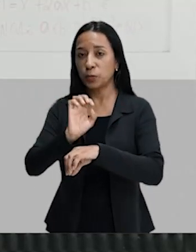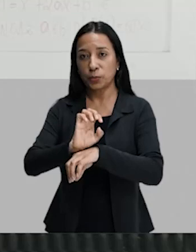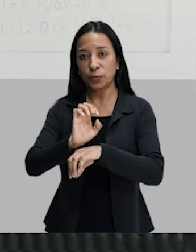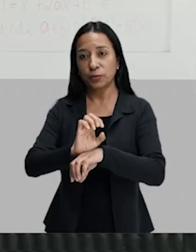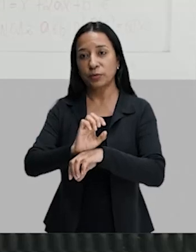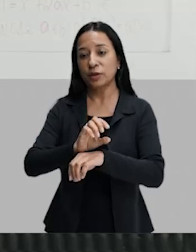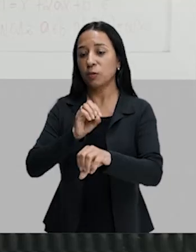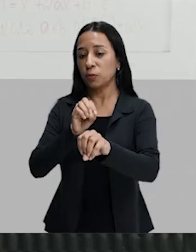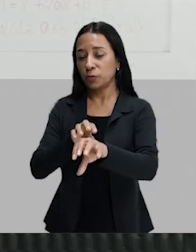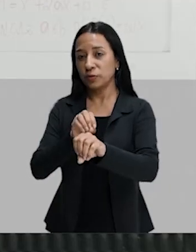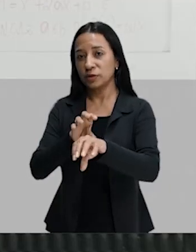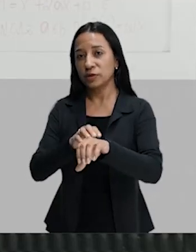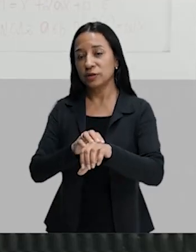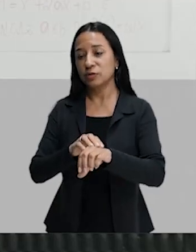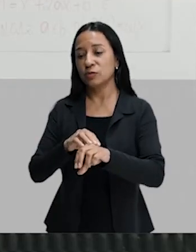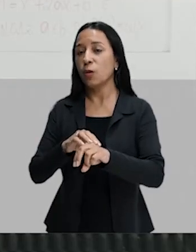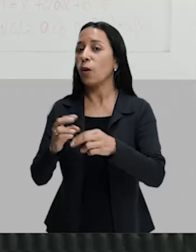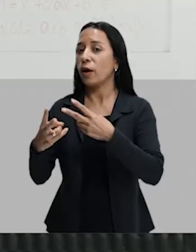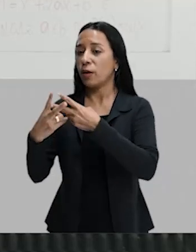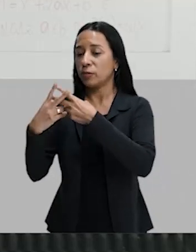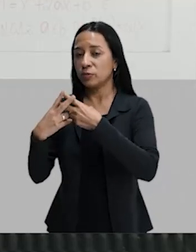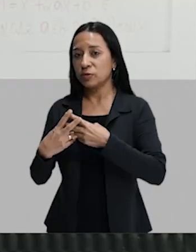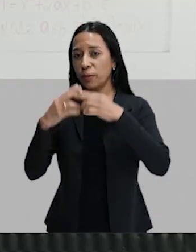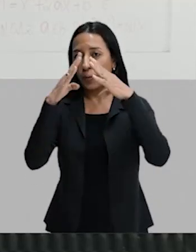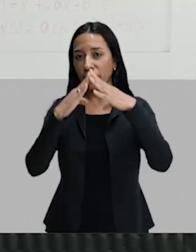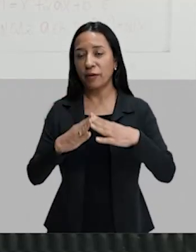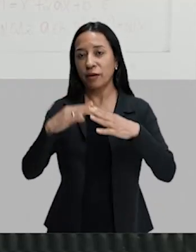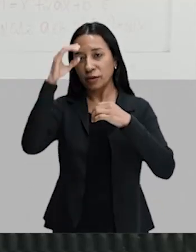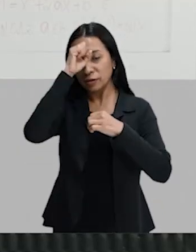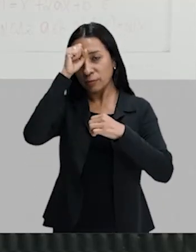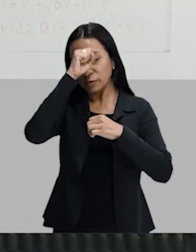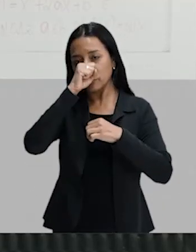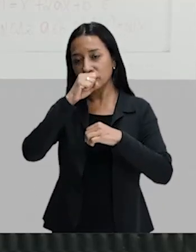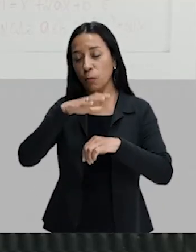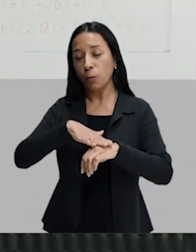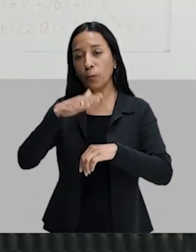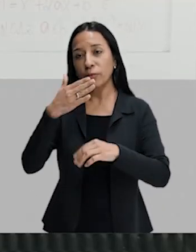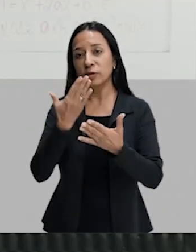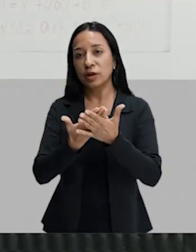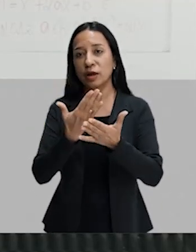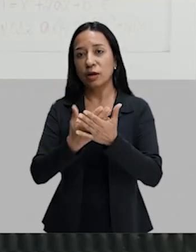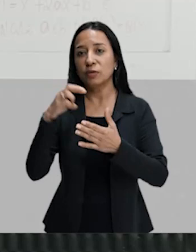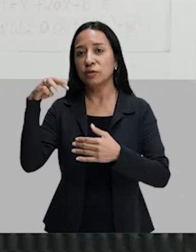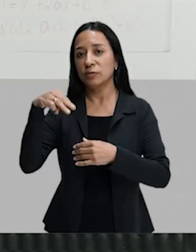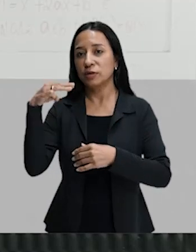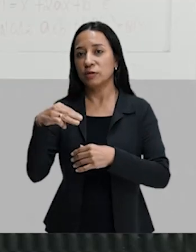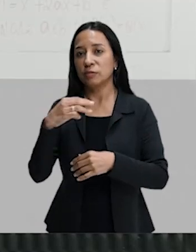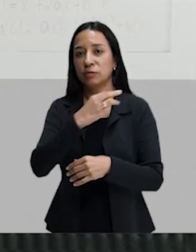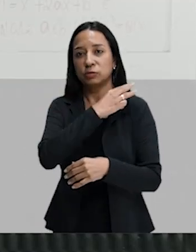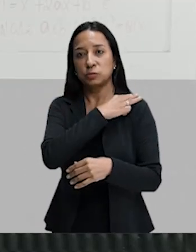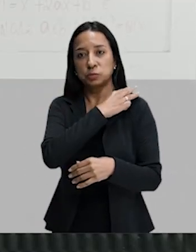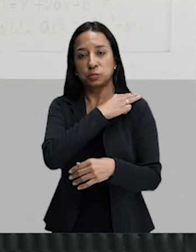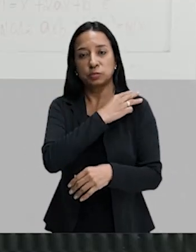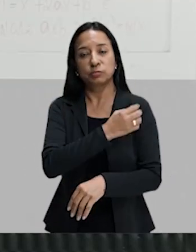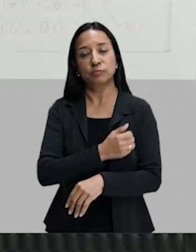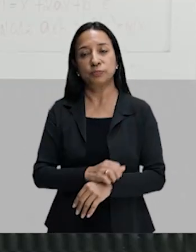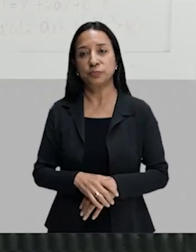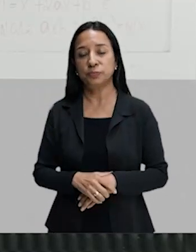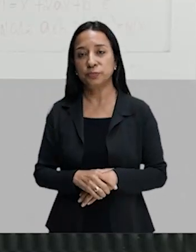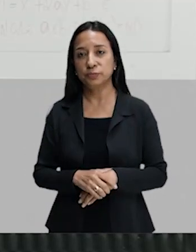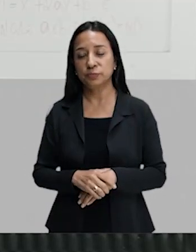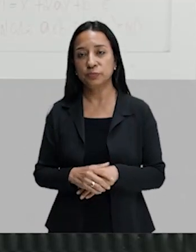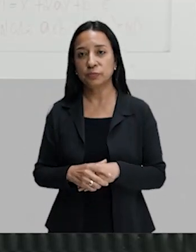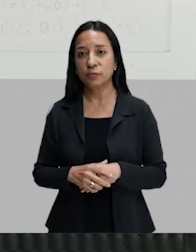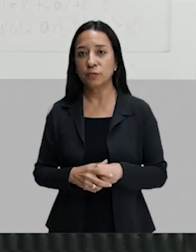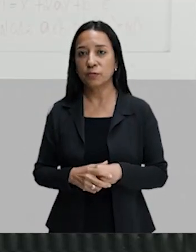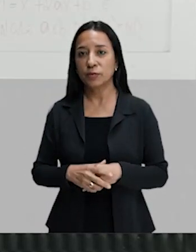TV Educação, programa hashtag Fica em Casa Aprendendo, para mais uma aula de matemática para os alunos da terceira série do ensino médio.